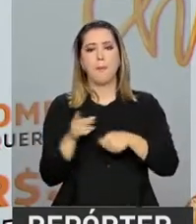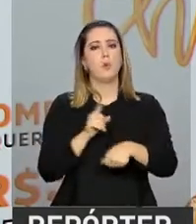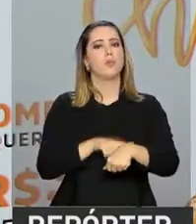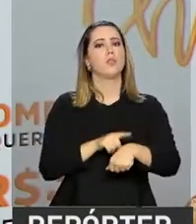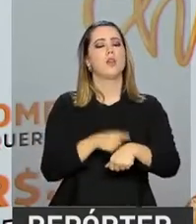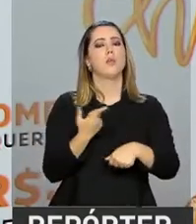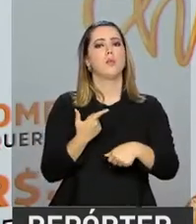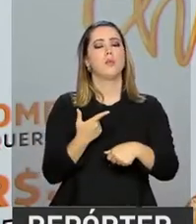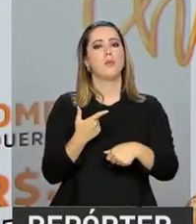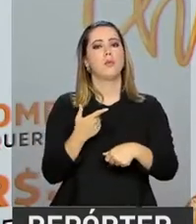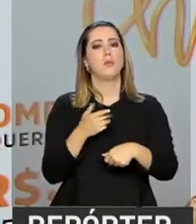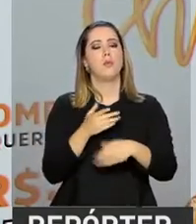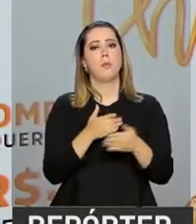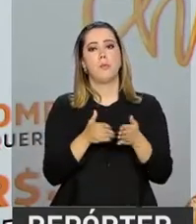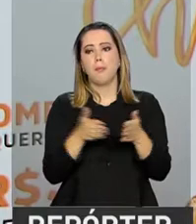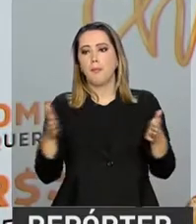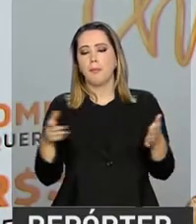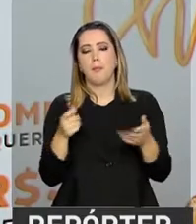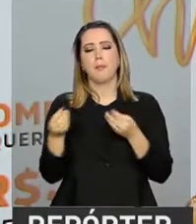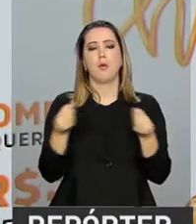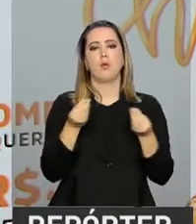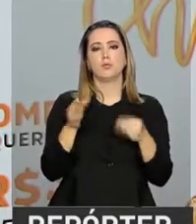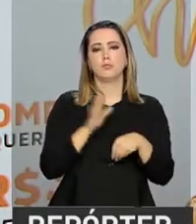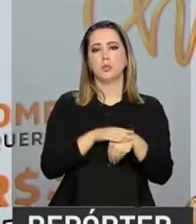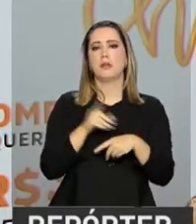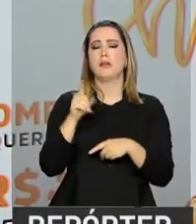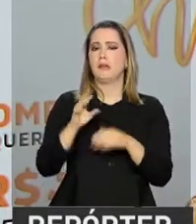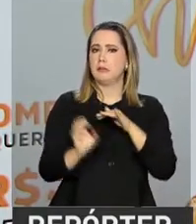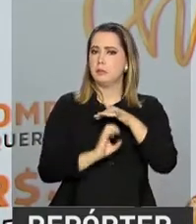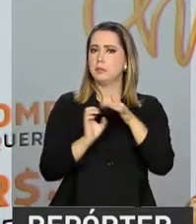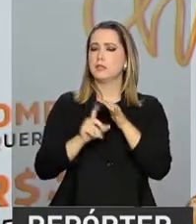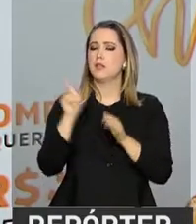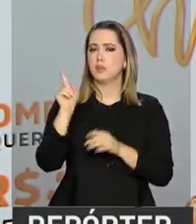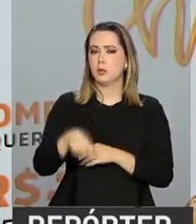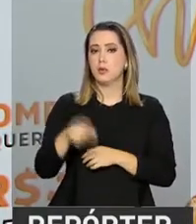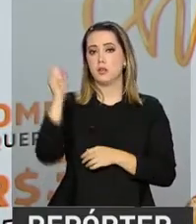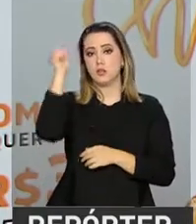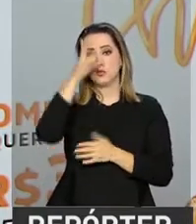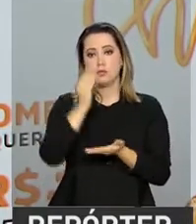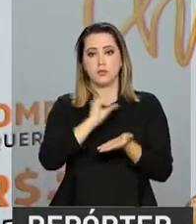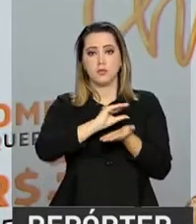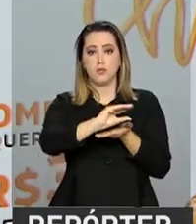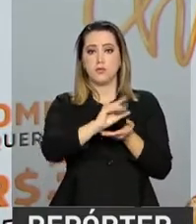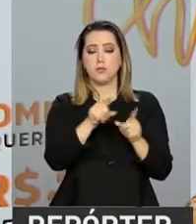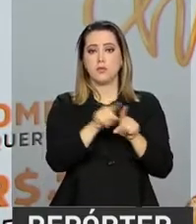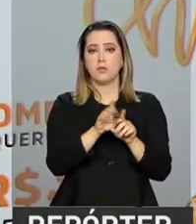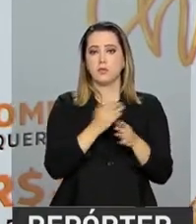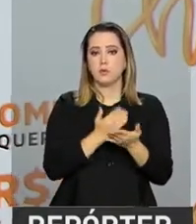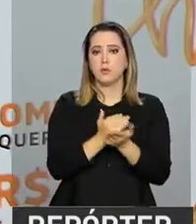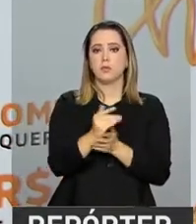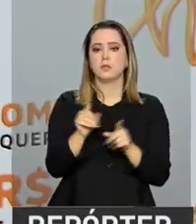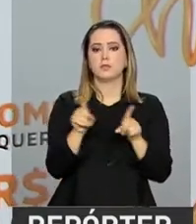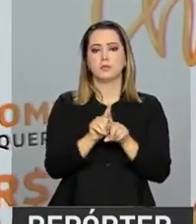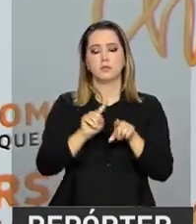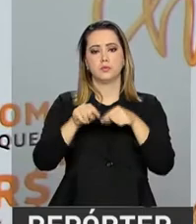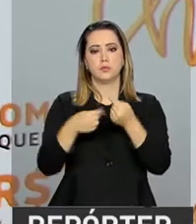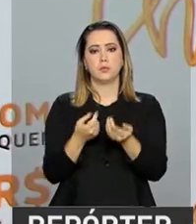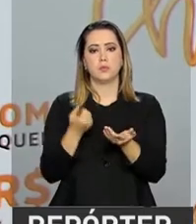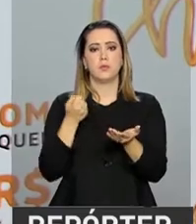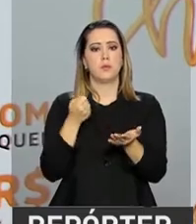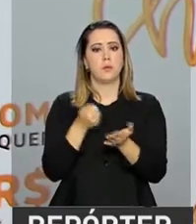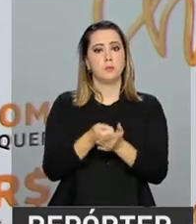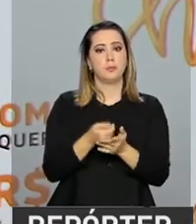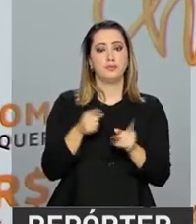todo mundo sabe todo em todo empresário que é muito difícil o investimento inicial e até você pegar ali e